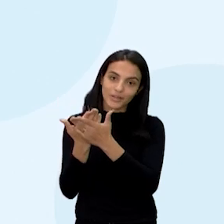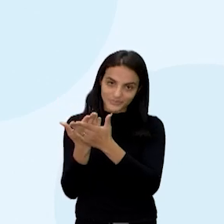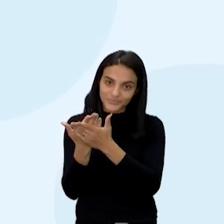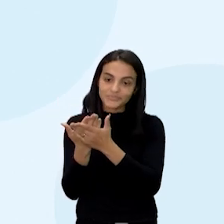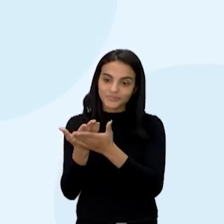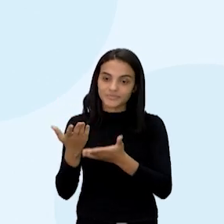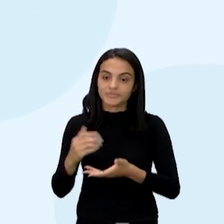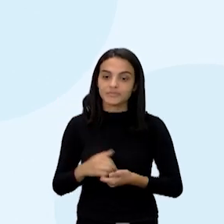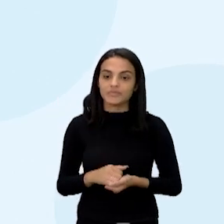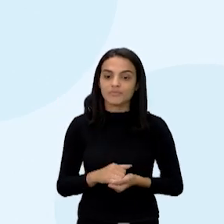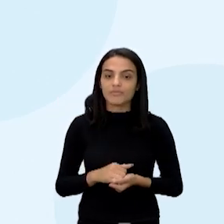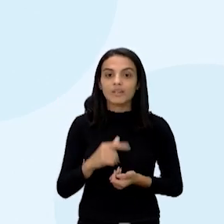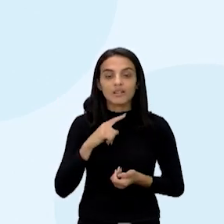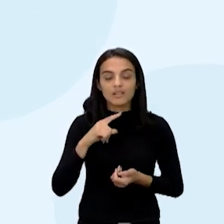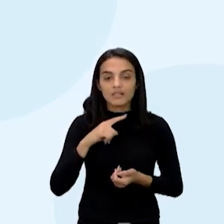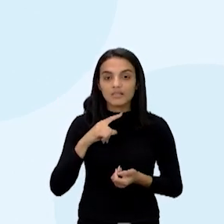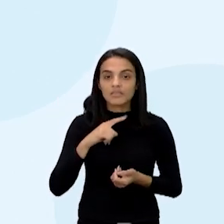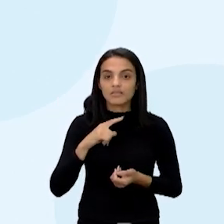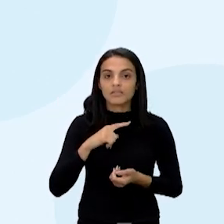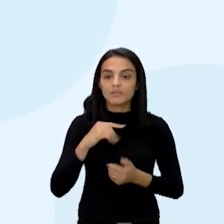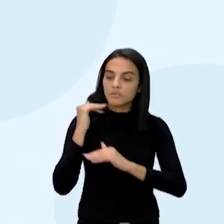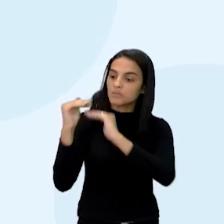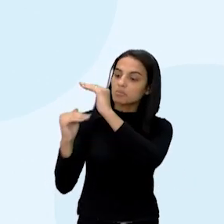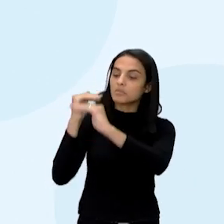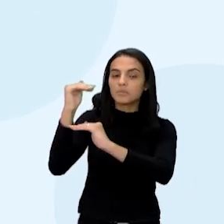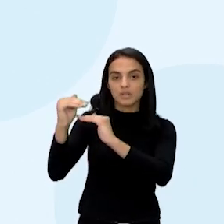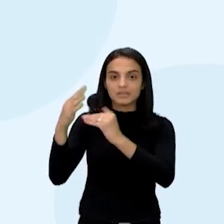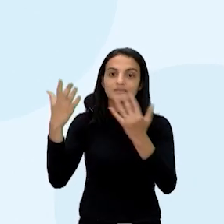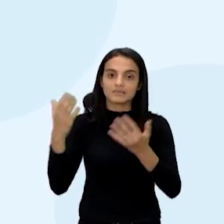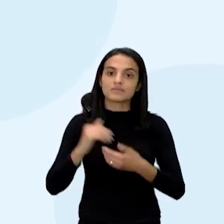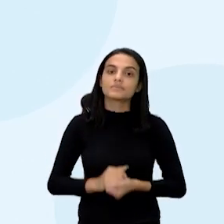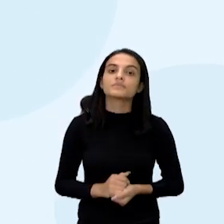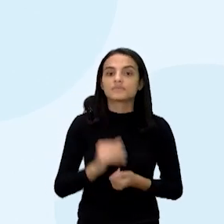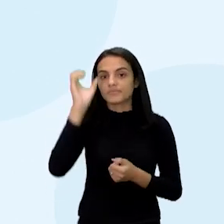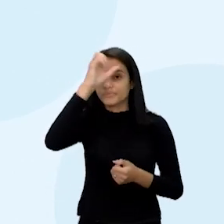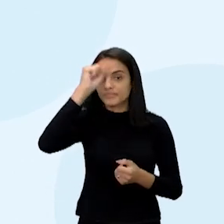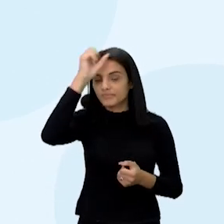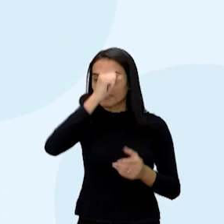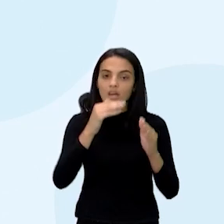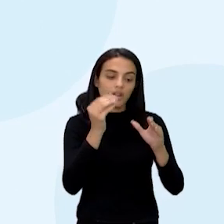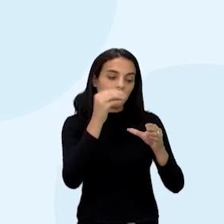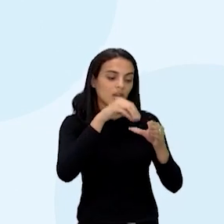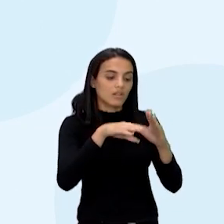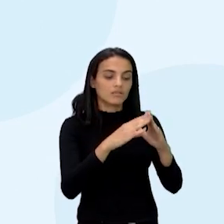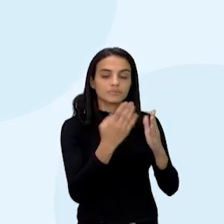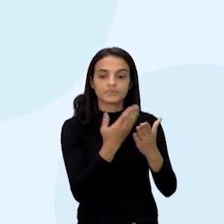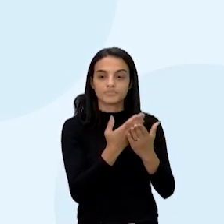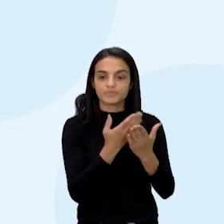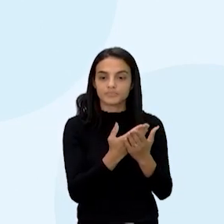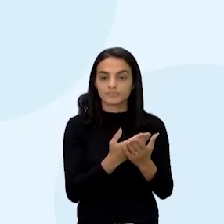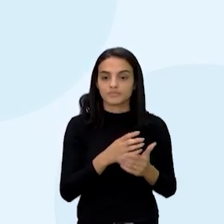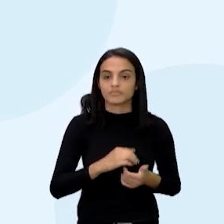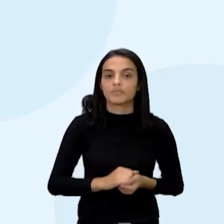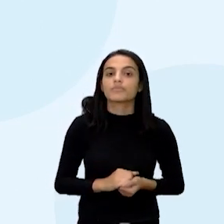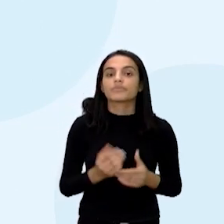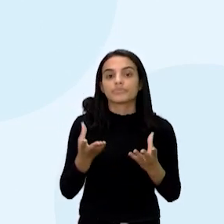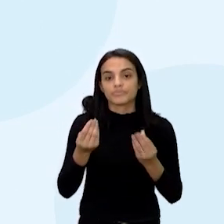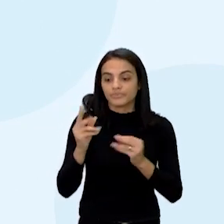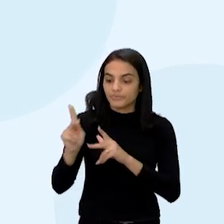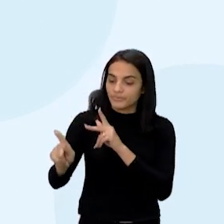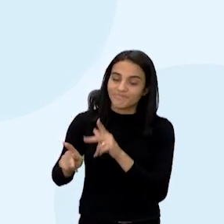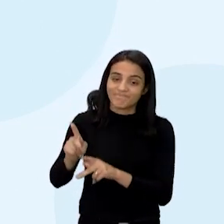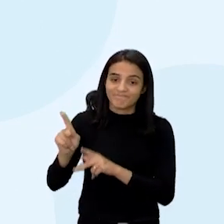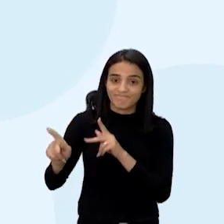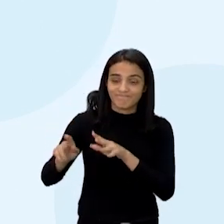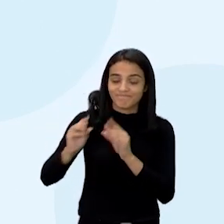que a gente tem como um processo de desenvolvimento, de aprendizagem na sala de aula. Então, muitas vezes, é um público que acaba